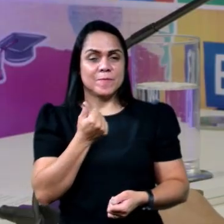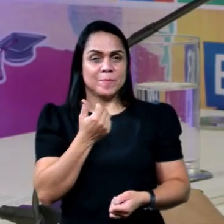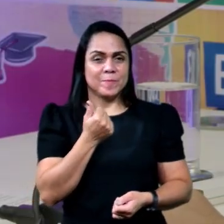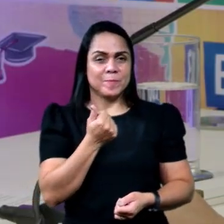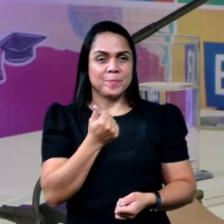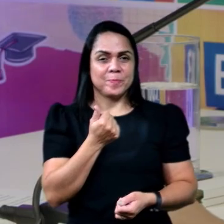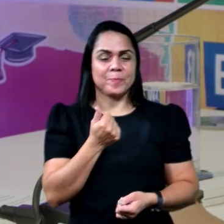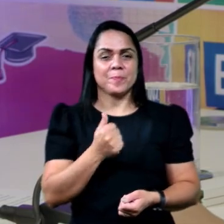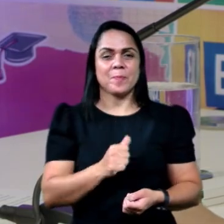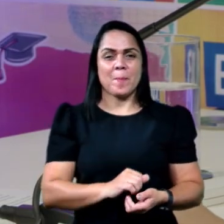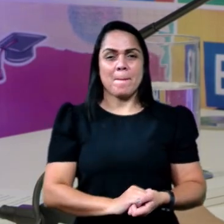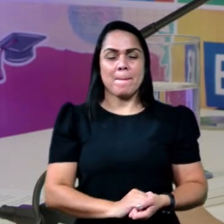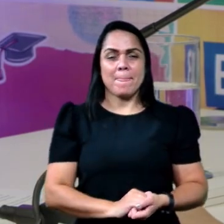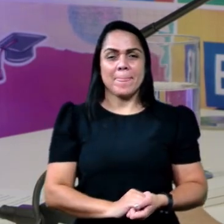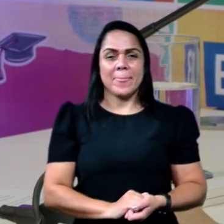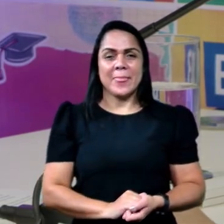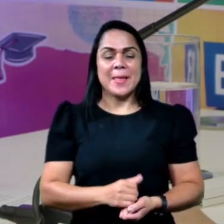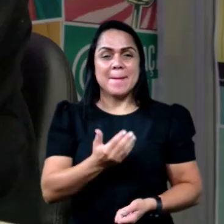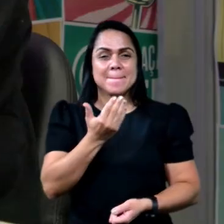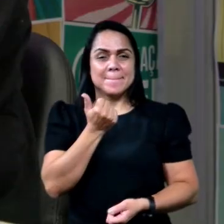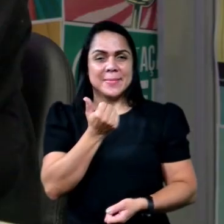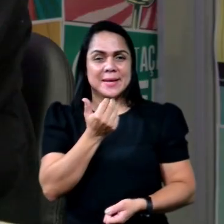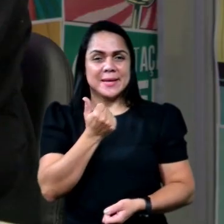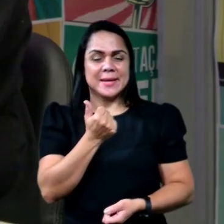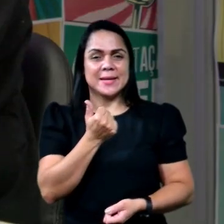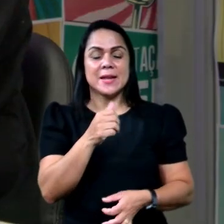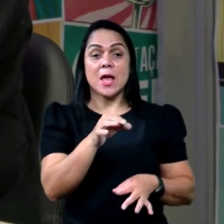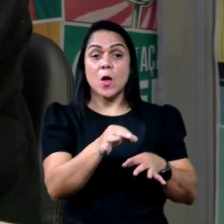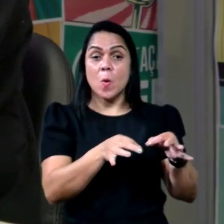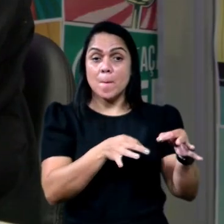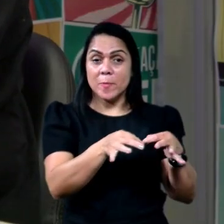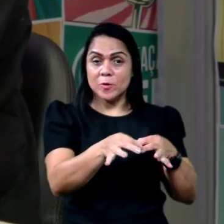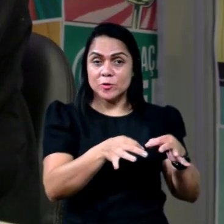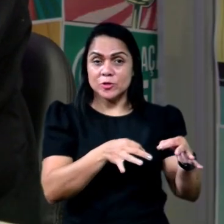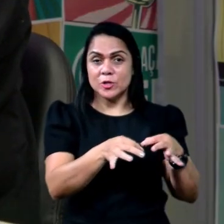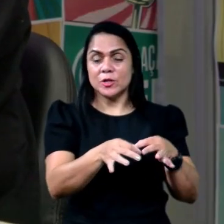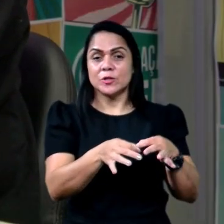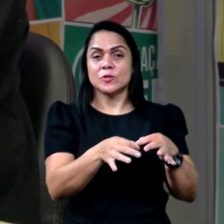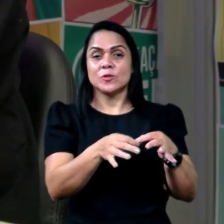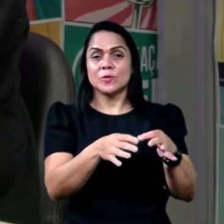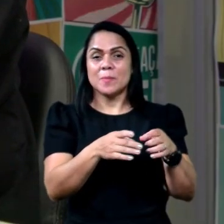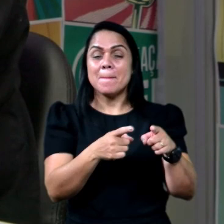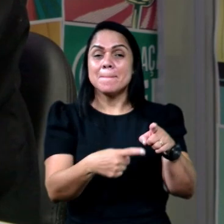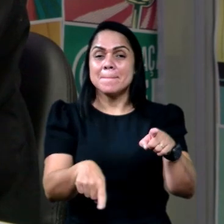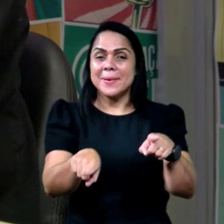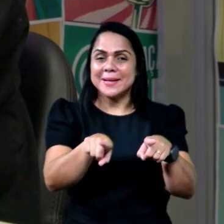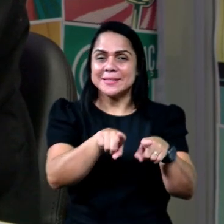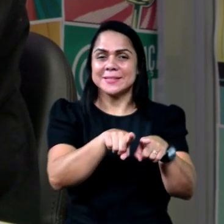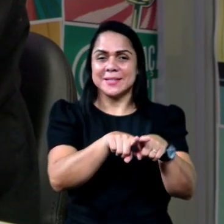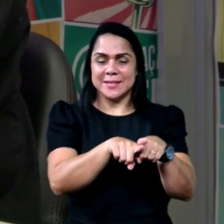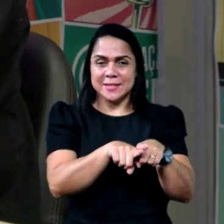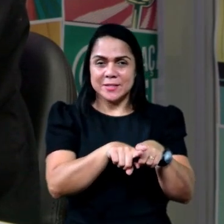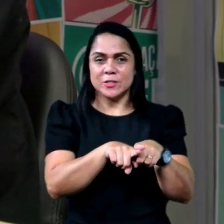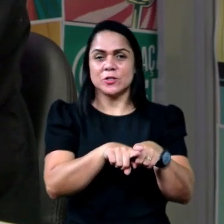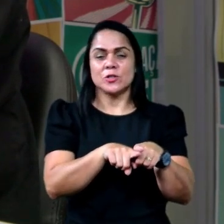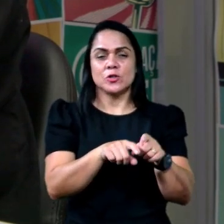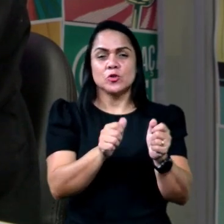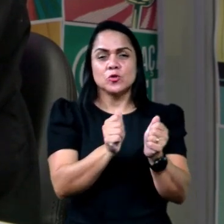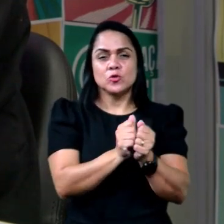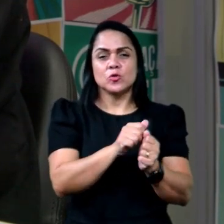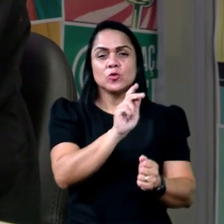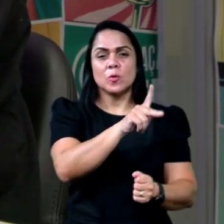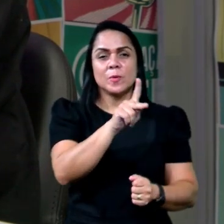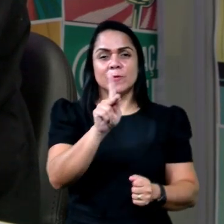merendas. Merendas é um projeto que prova parceria. Merendas é um projeto da professora Ana Tereza, que é